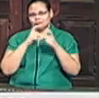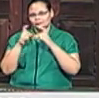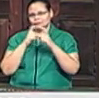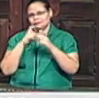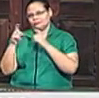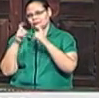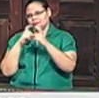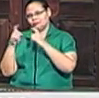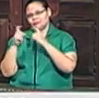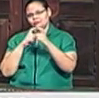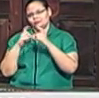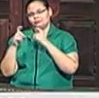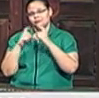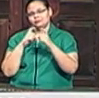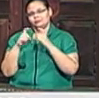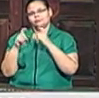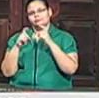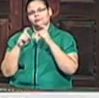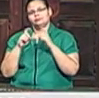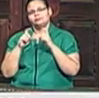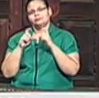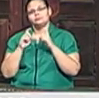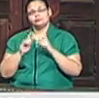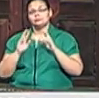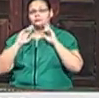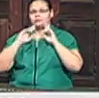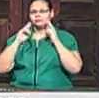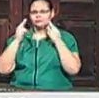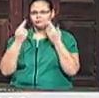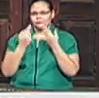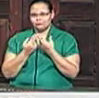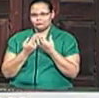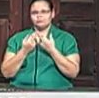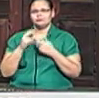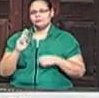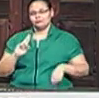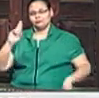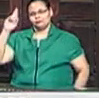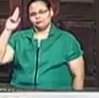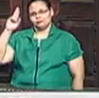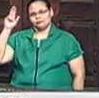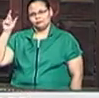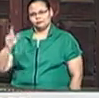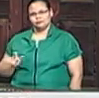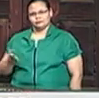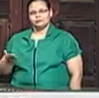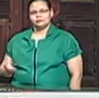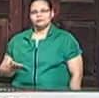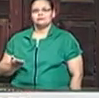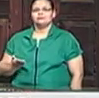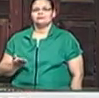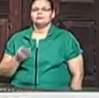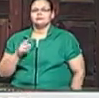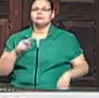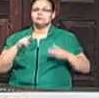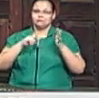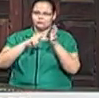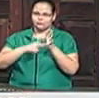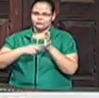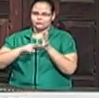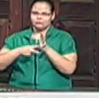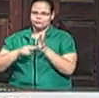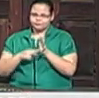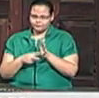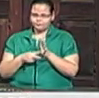debates. Nas reuniões com as lideranças de